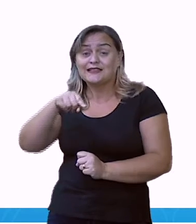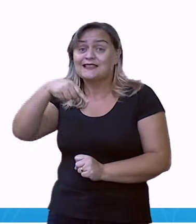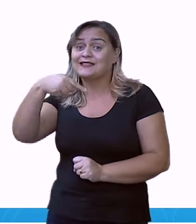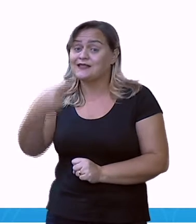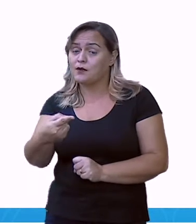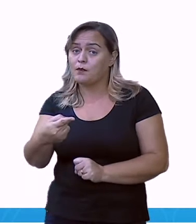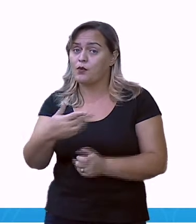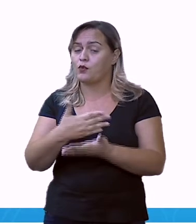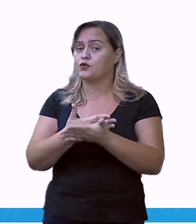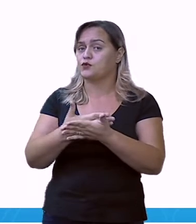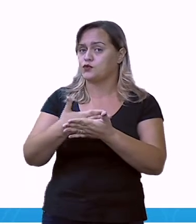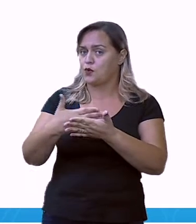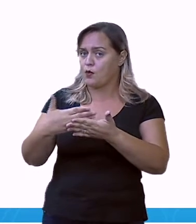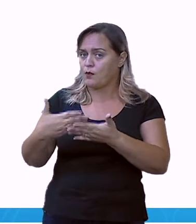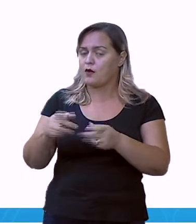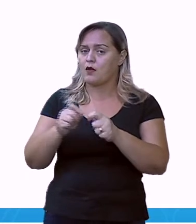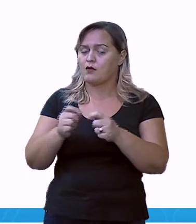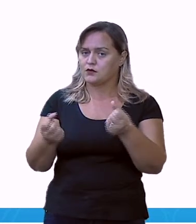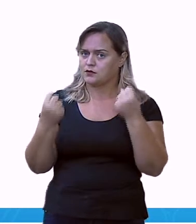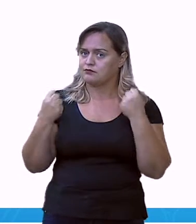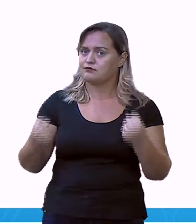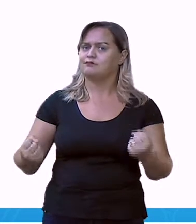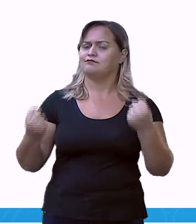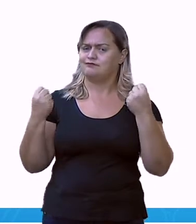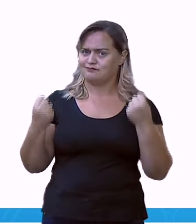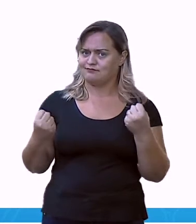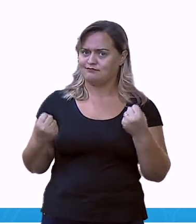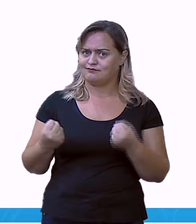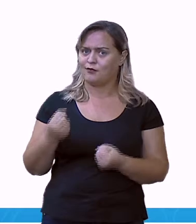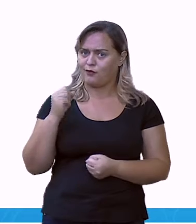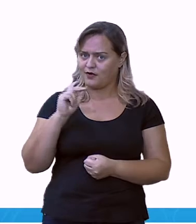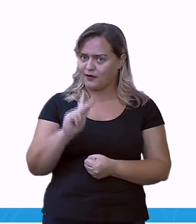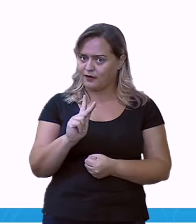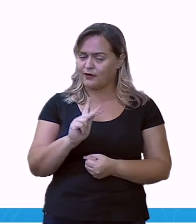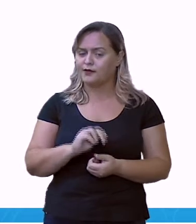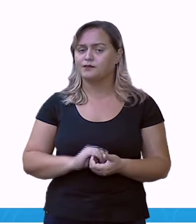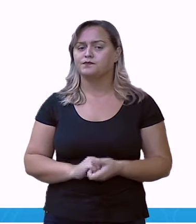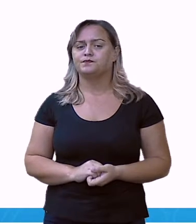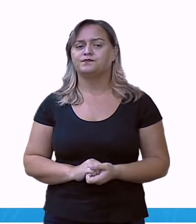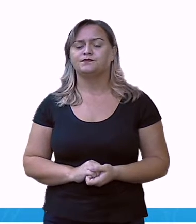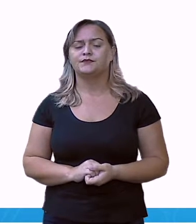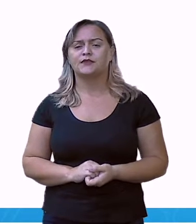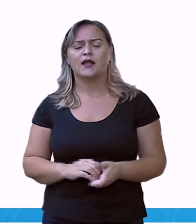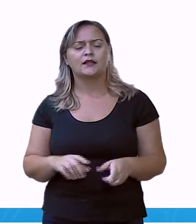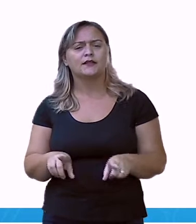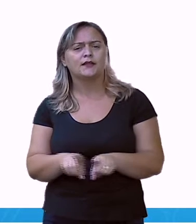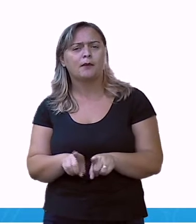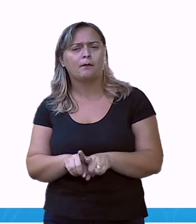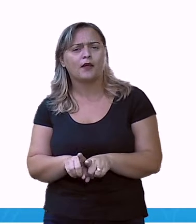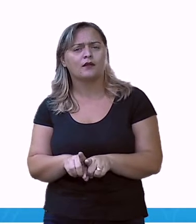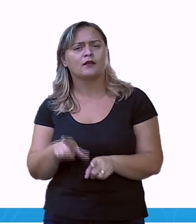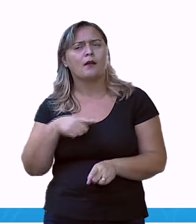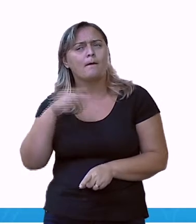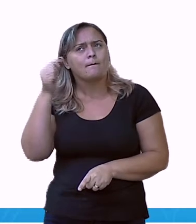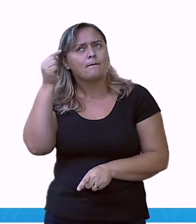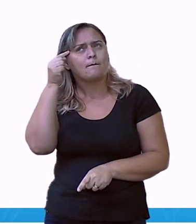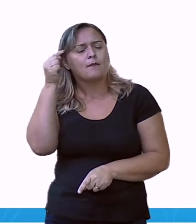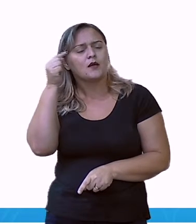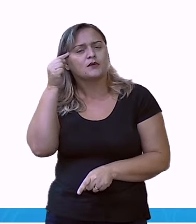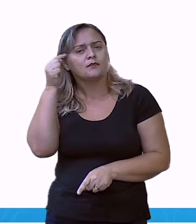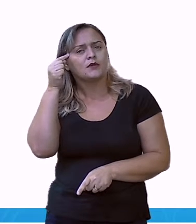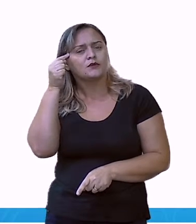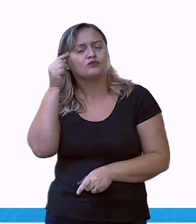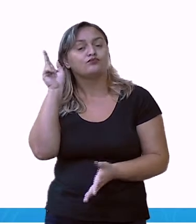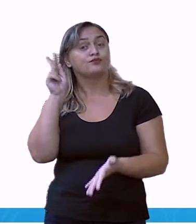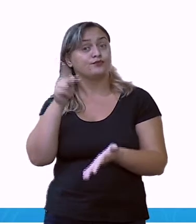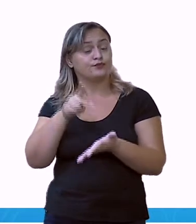é contraindicado até que o problema seja tratado. Tenha expectativas realistas. Escolha